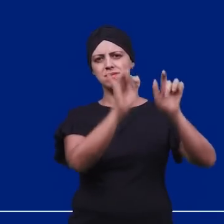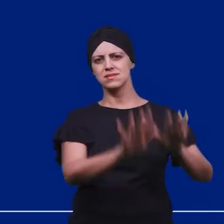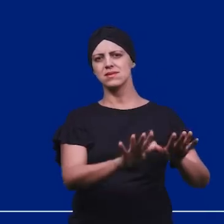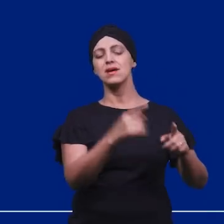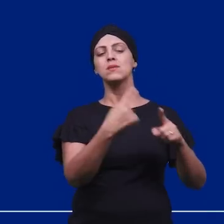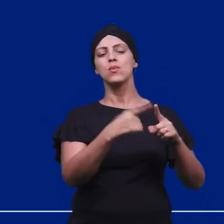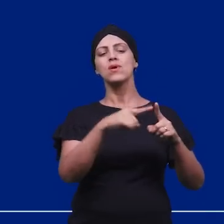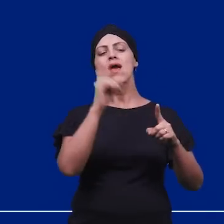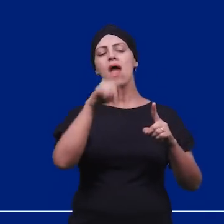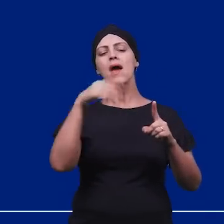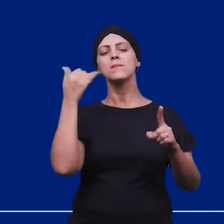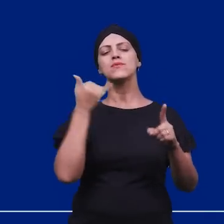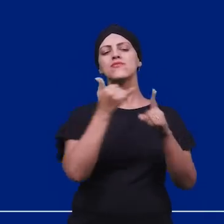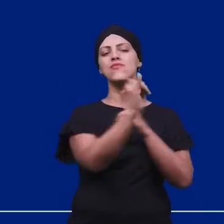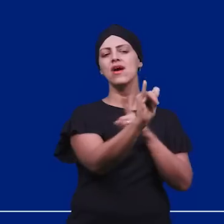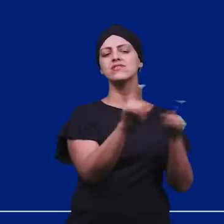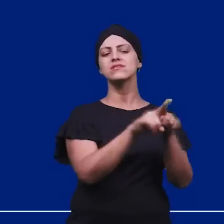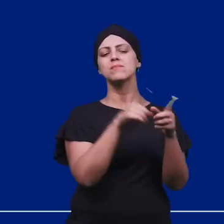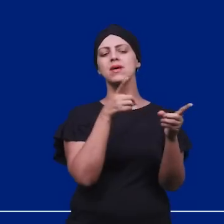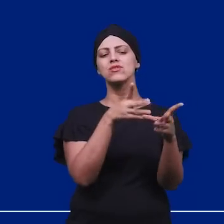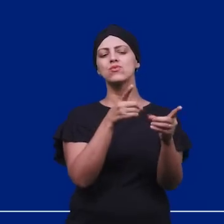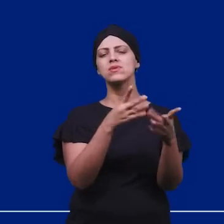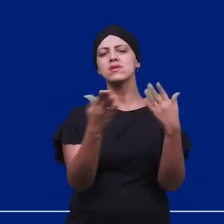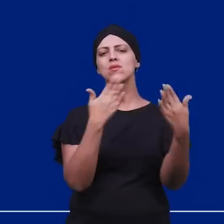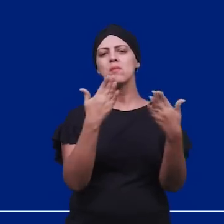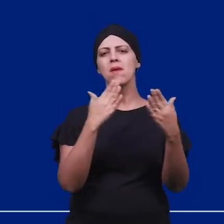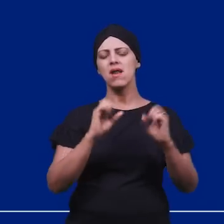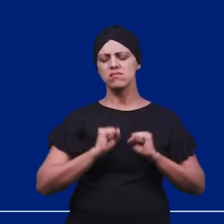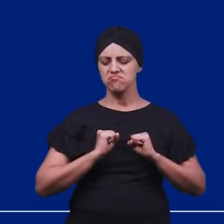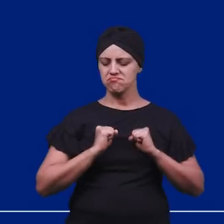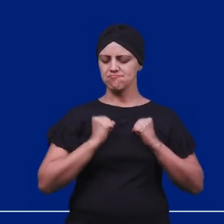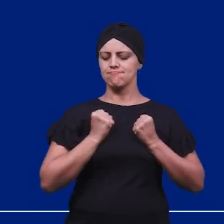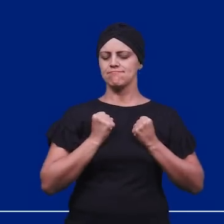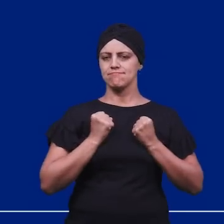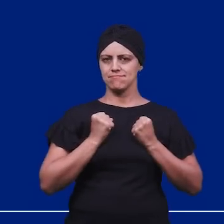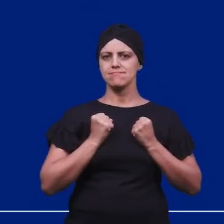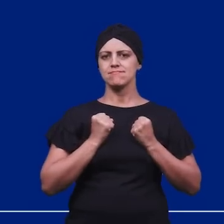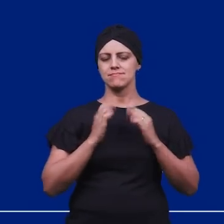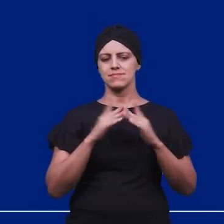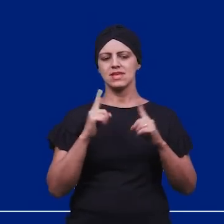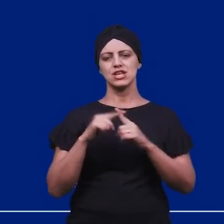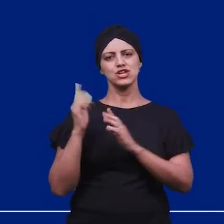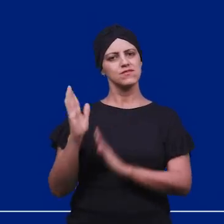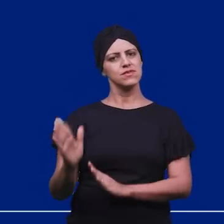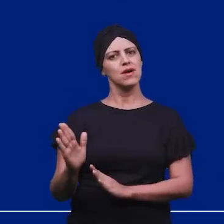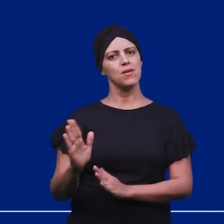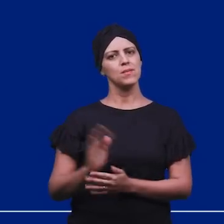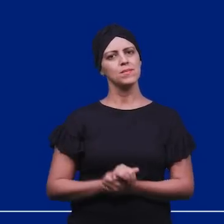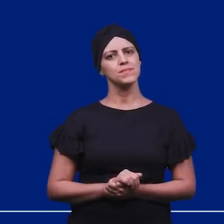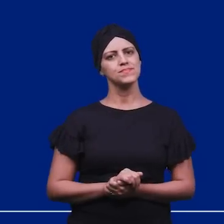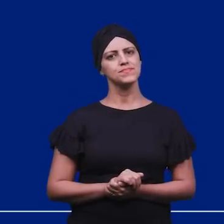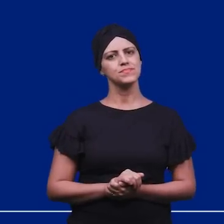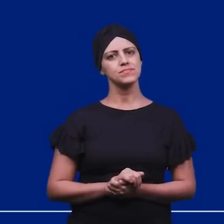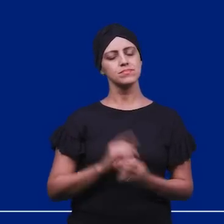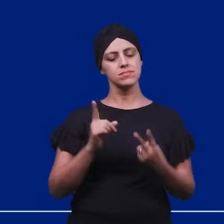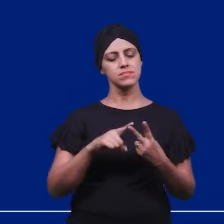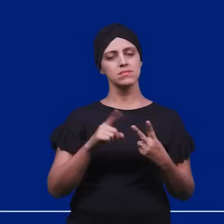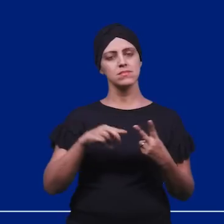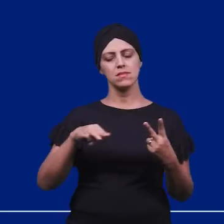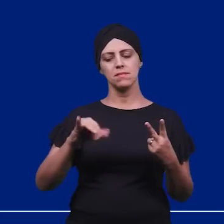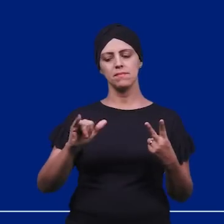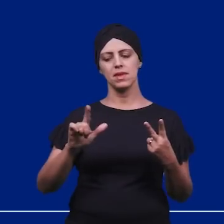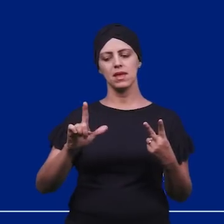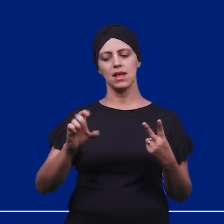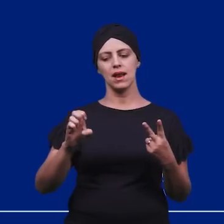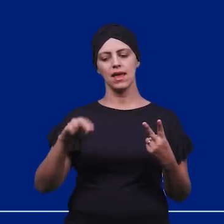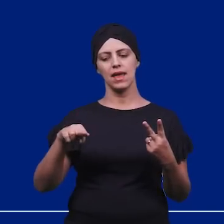a palavra é profética e a doutrina é alimento forte para a igreja fiel. Milena Alcântara,